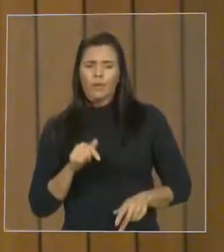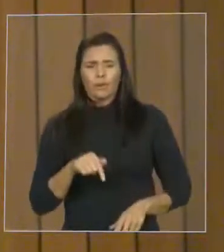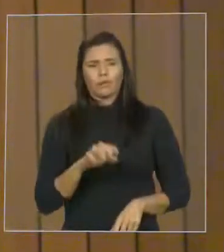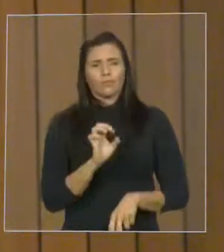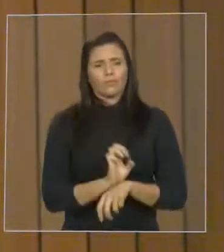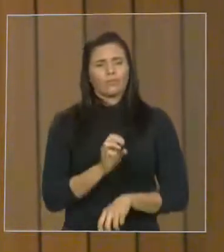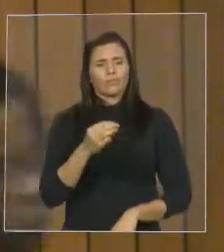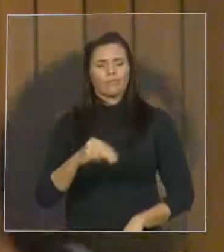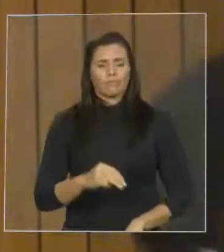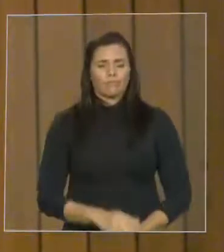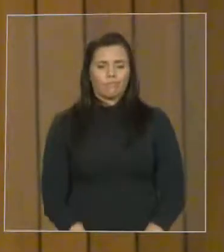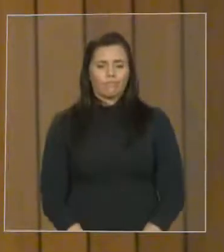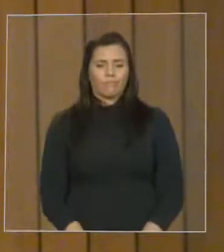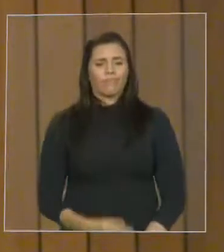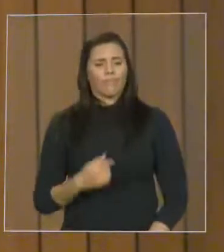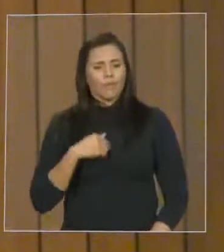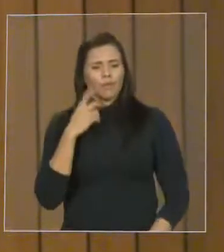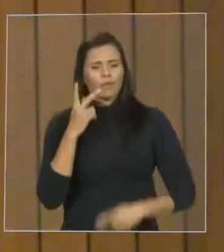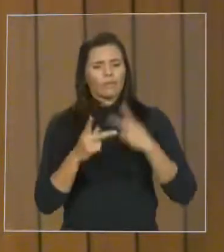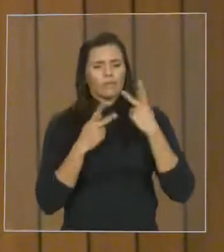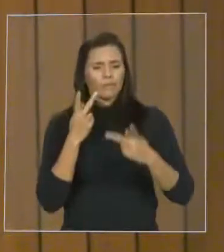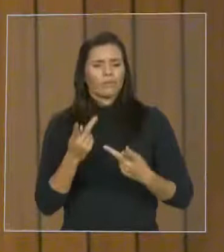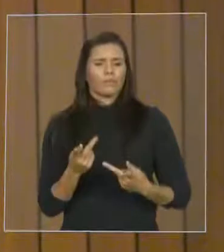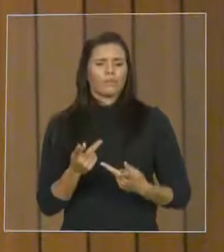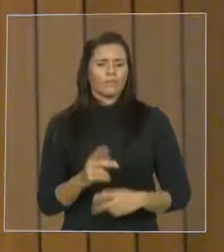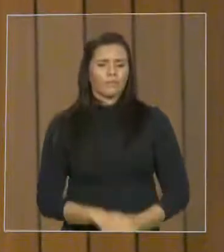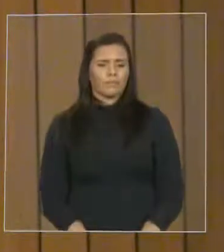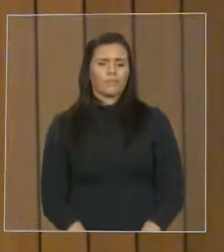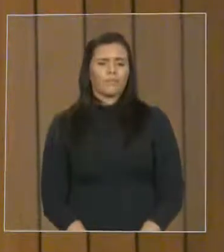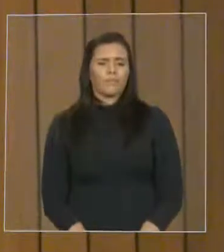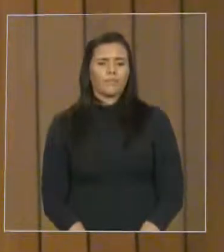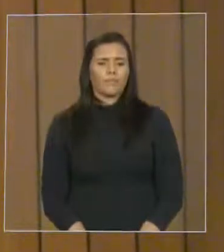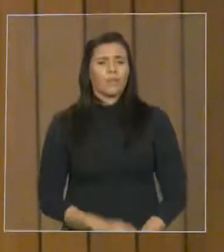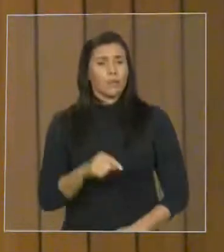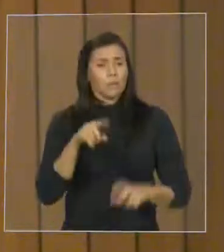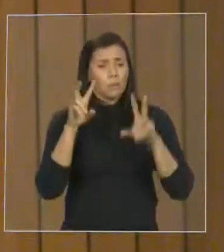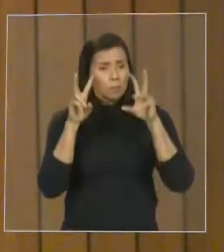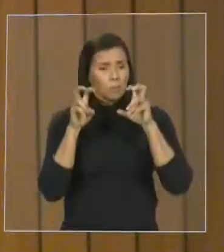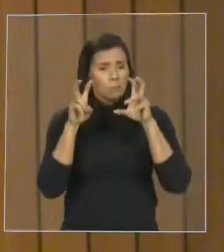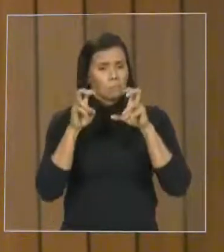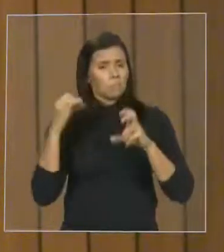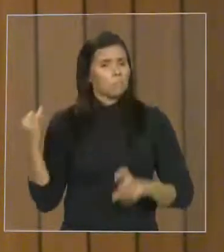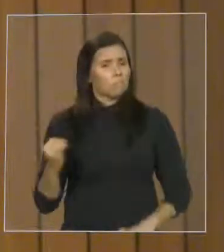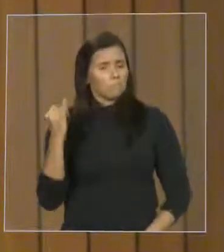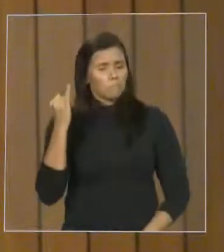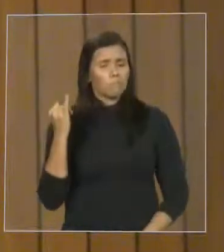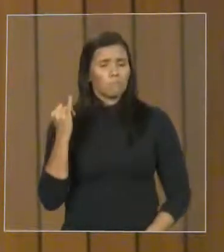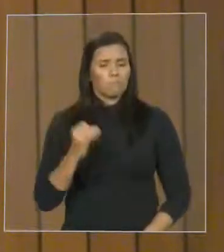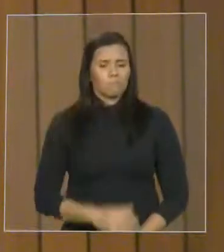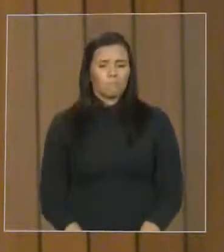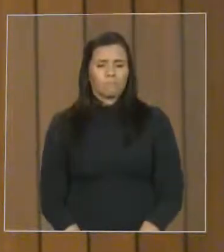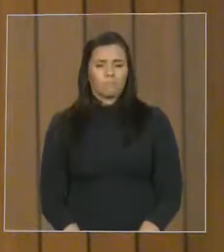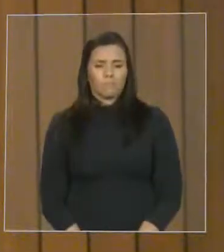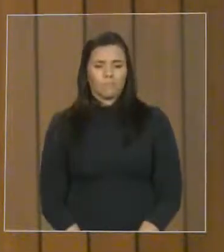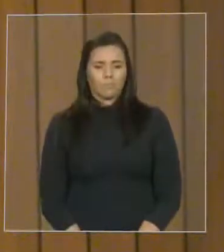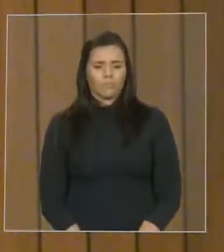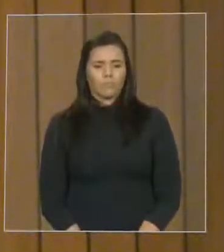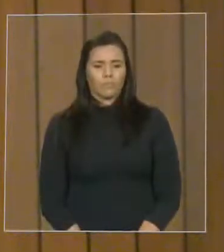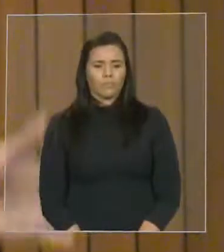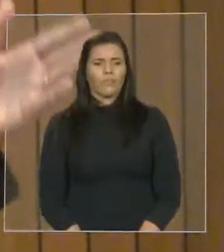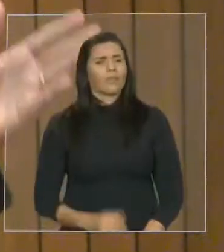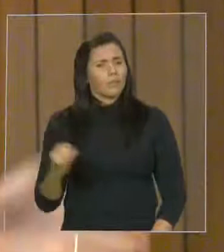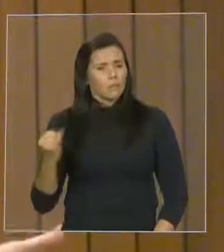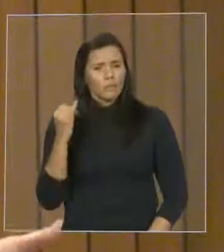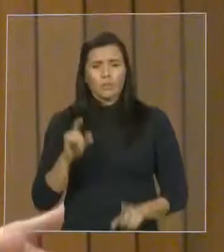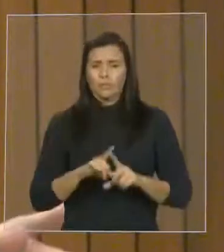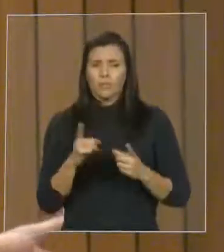da Comissão de Administração Pública e Seguridade Social, que é muito importante, mas que certamente não é urgente. Uma